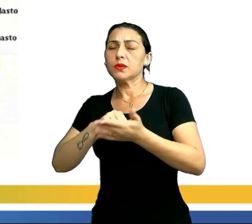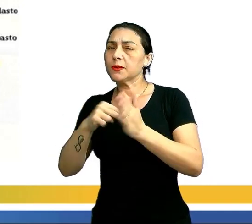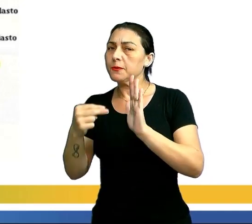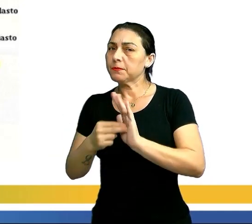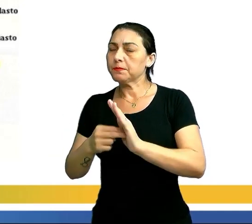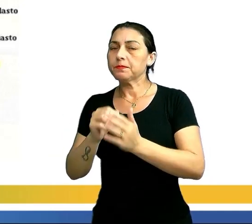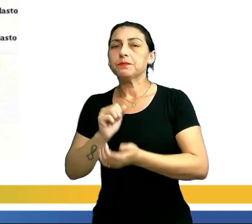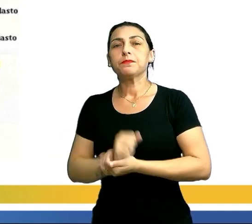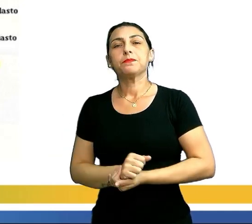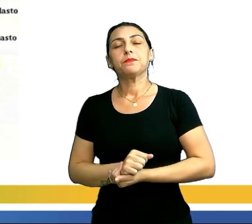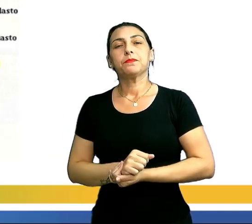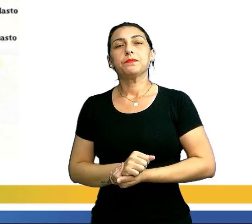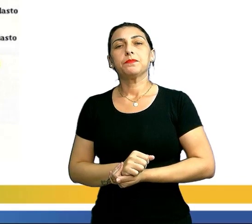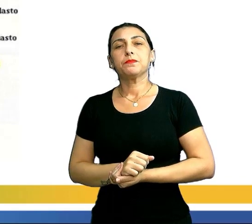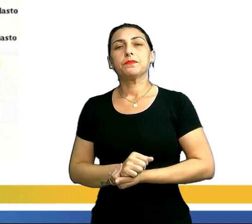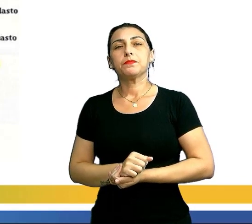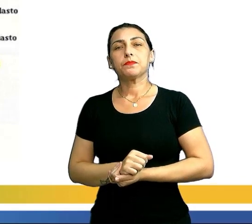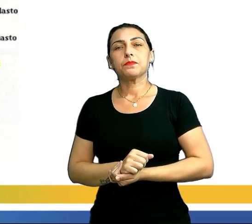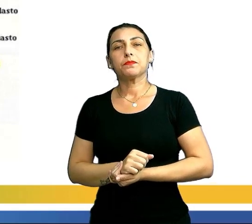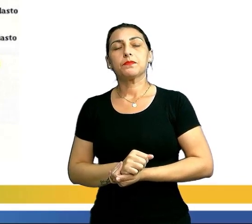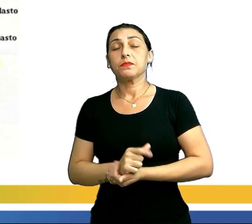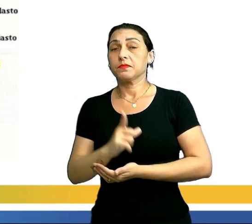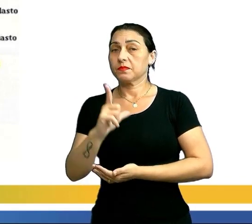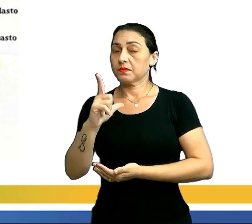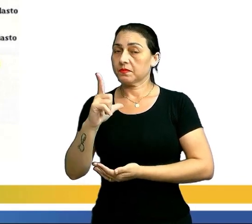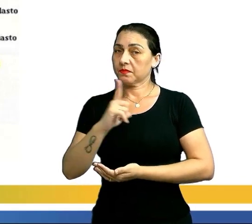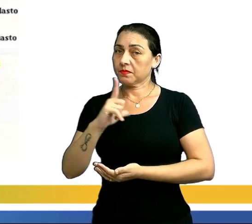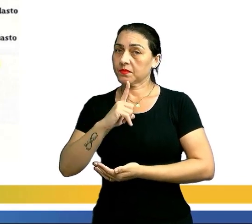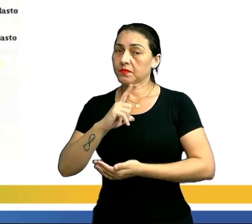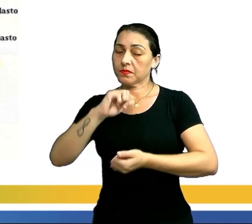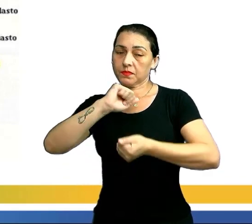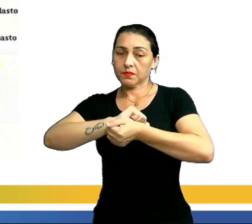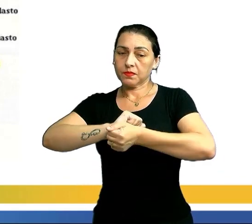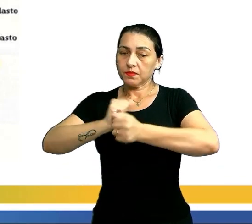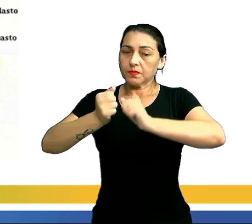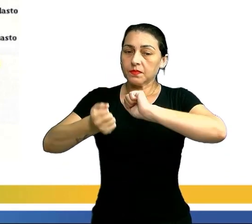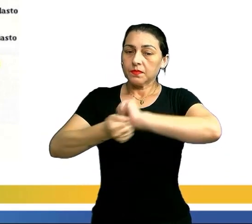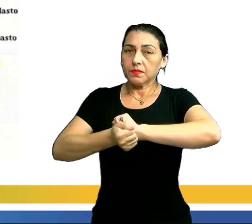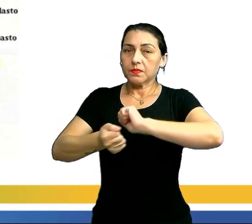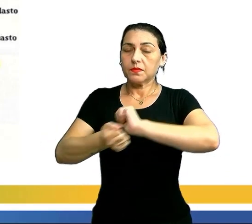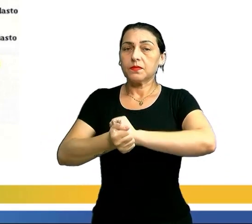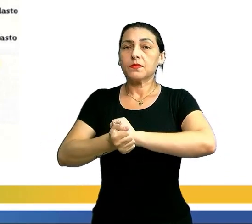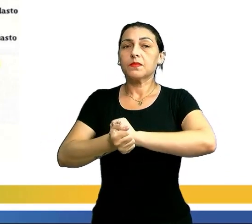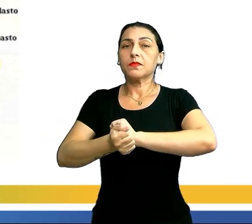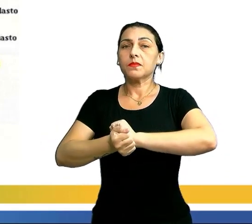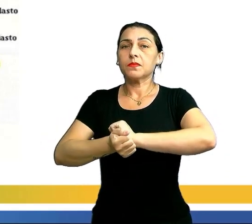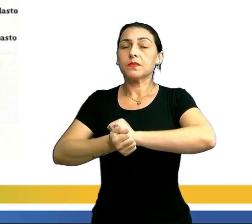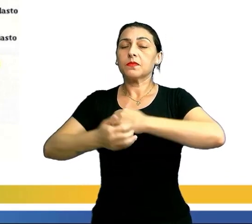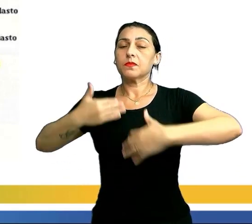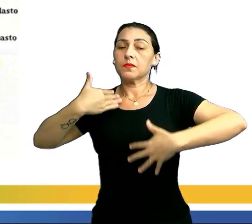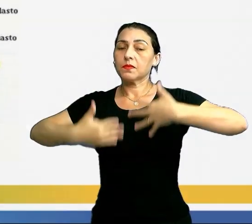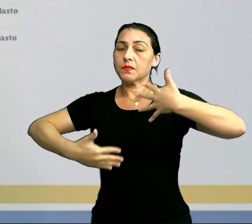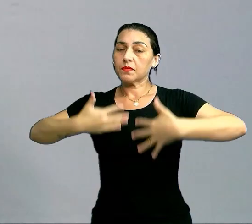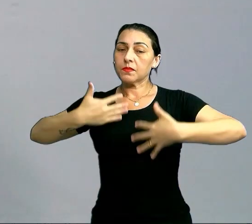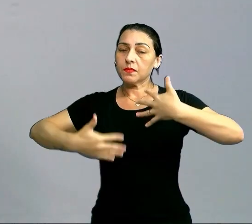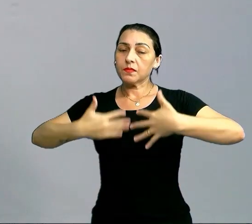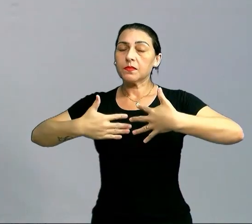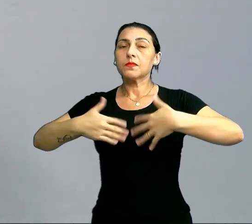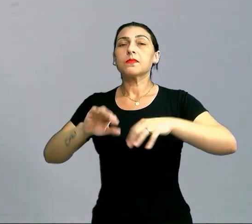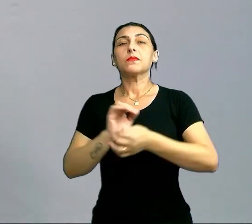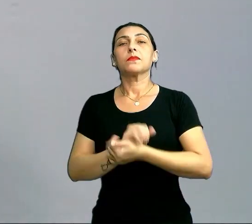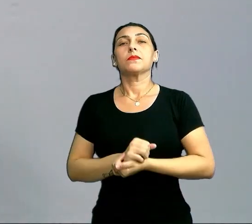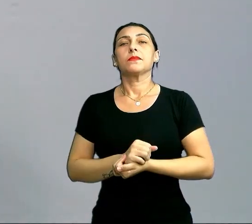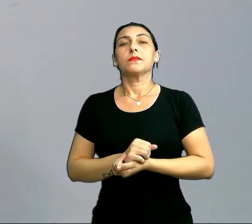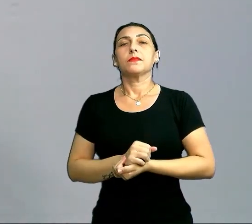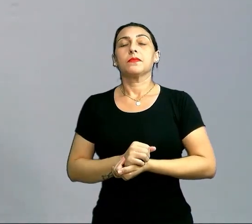um processo em que houve uma associação entre organismos, e aí a gente